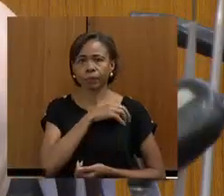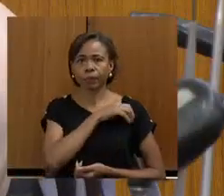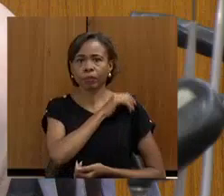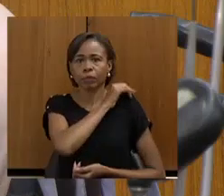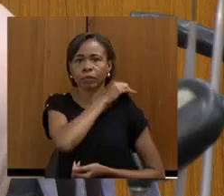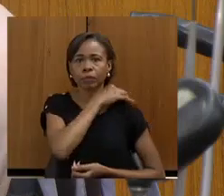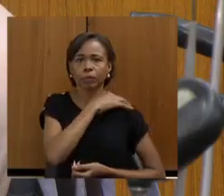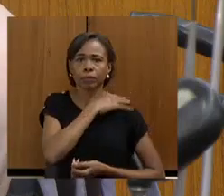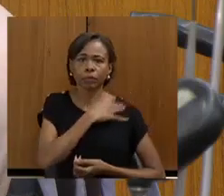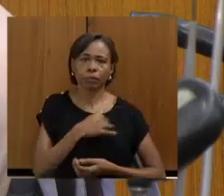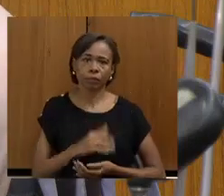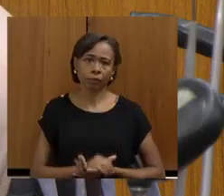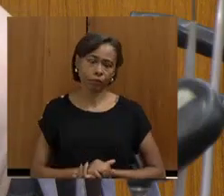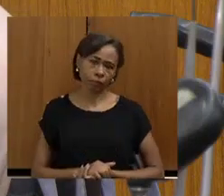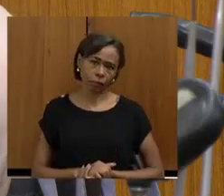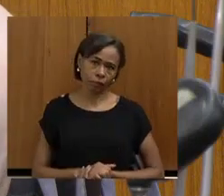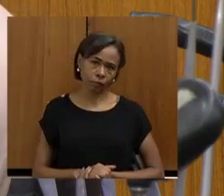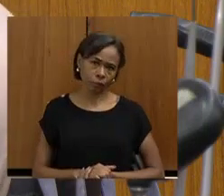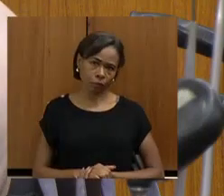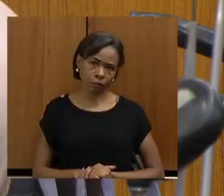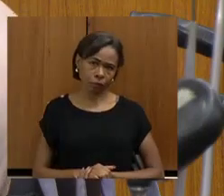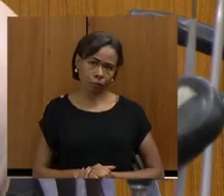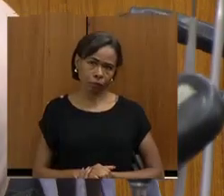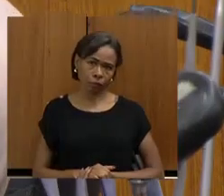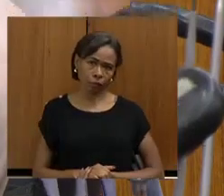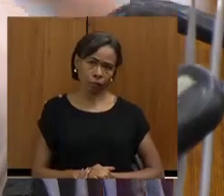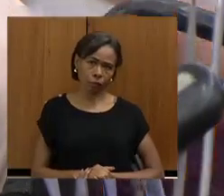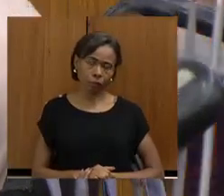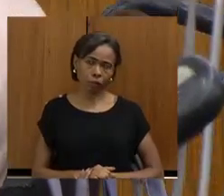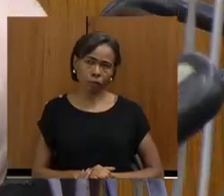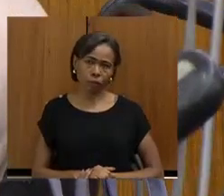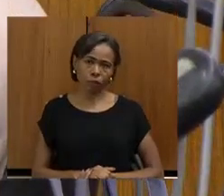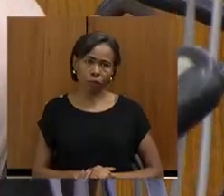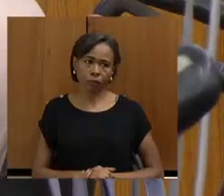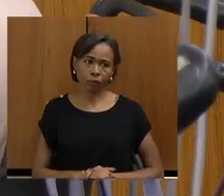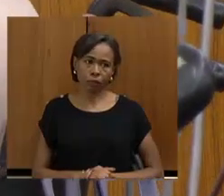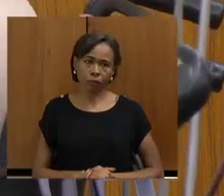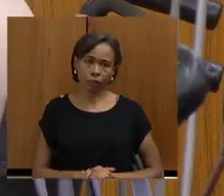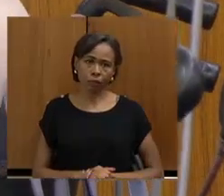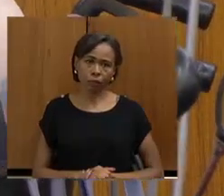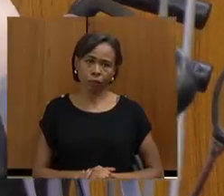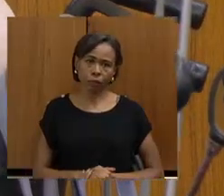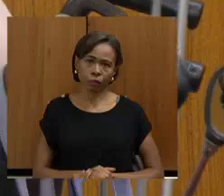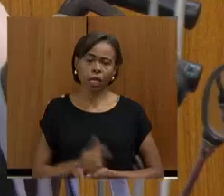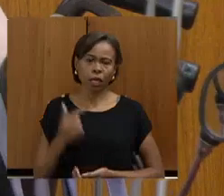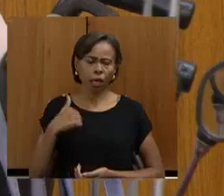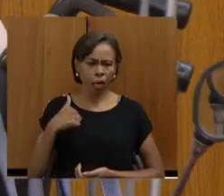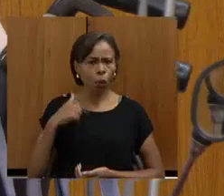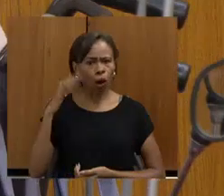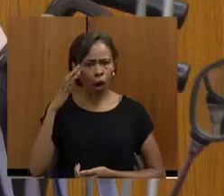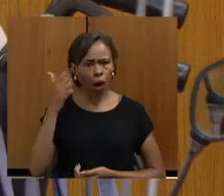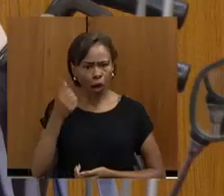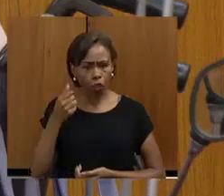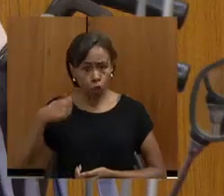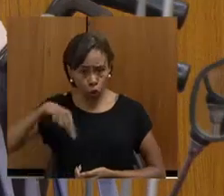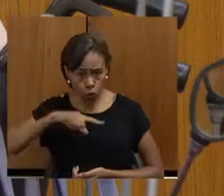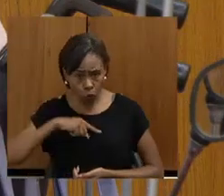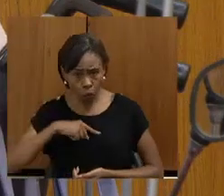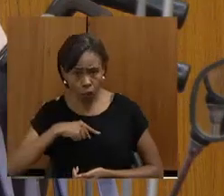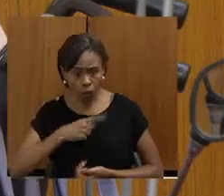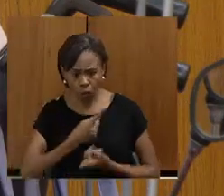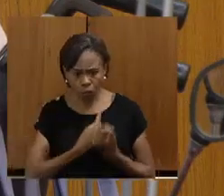O senhor deputado, muito obrigado pela oportunidade de falar, viu, meu filho? Eu acho que nós vamos avançar